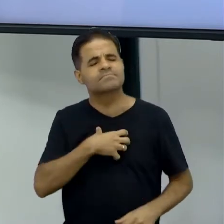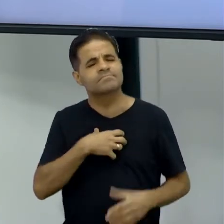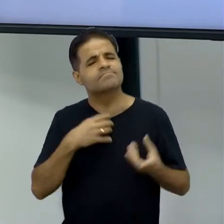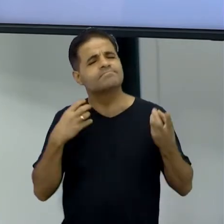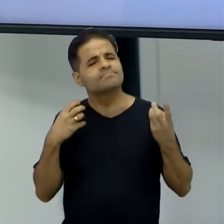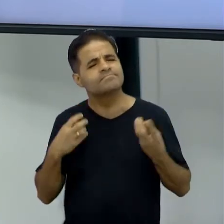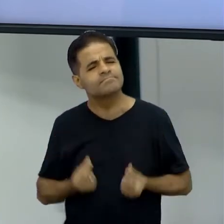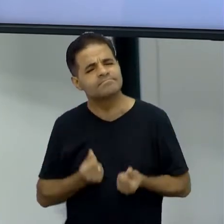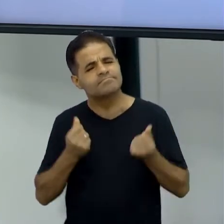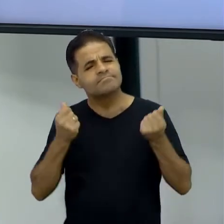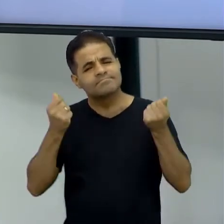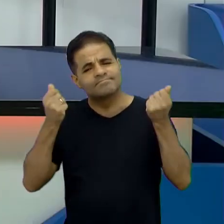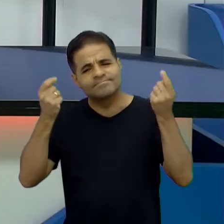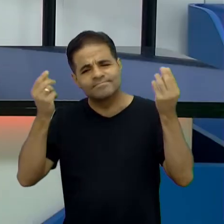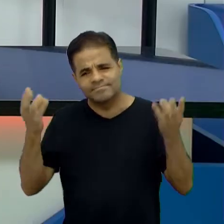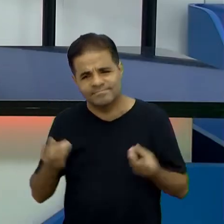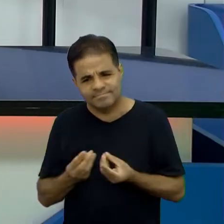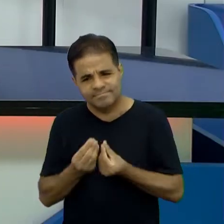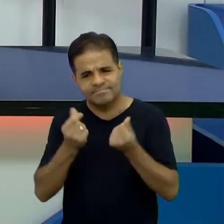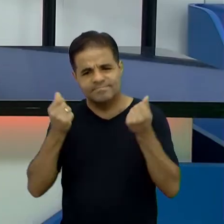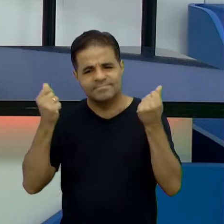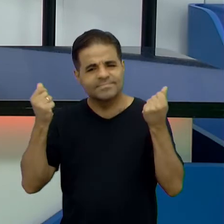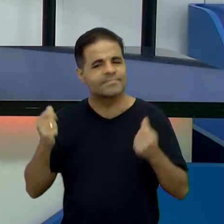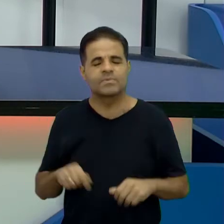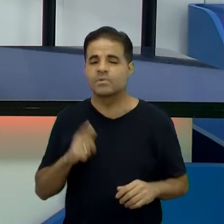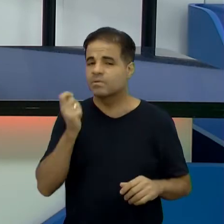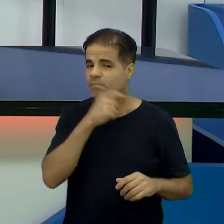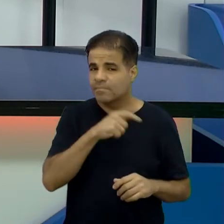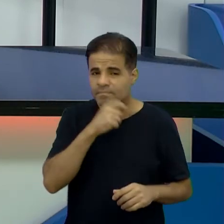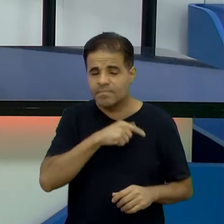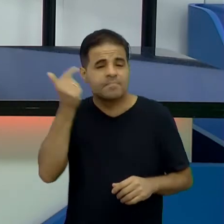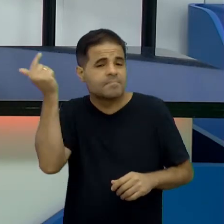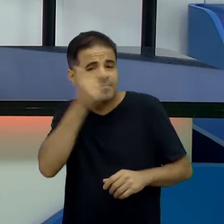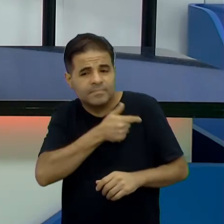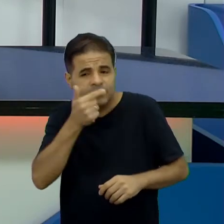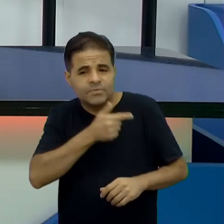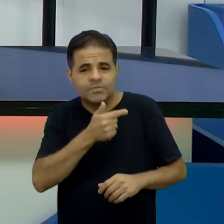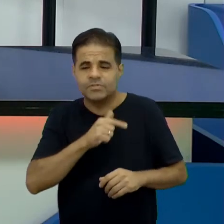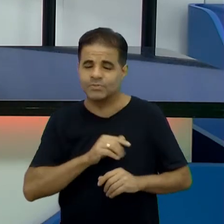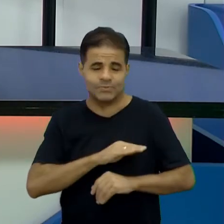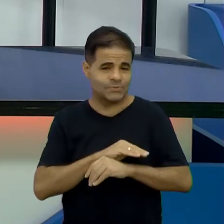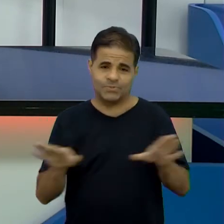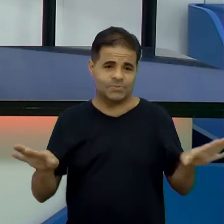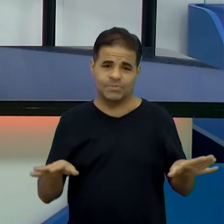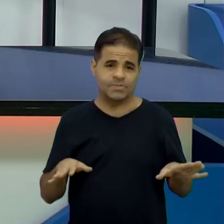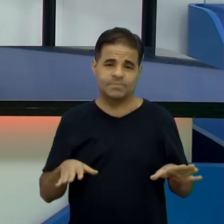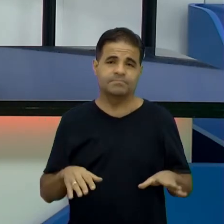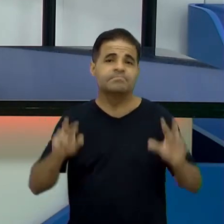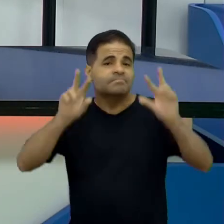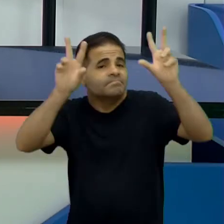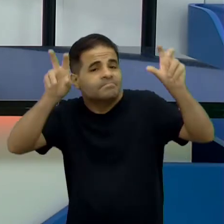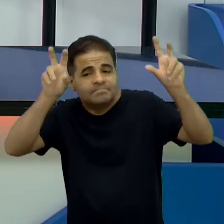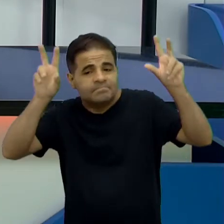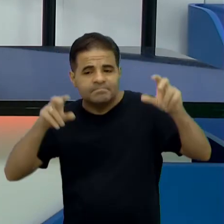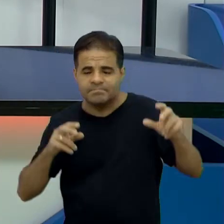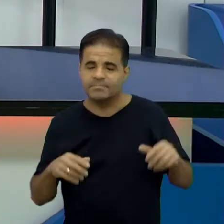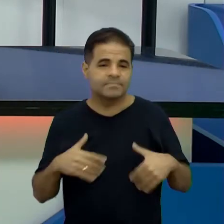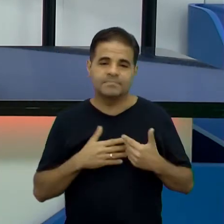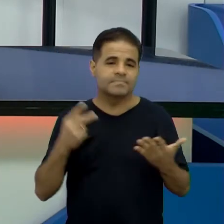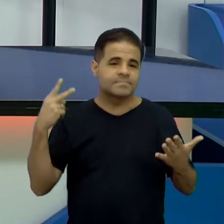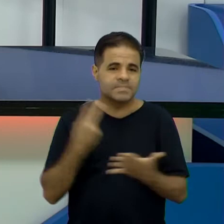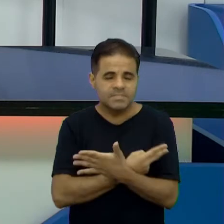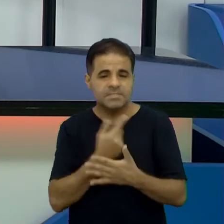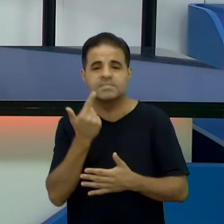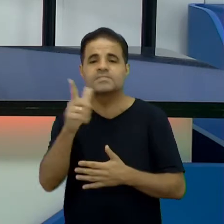sensações diferentes. Sim, sim. Né? Não, não é o se divertir, né, com a... com, entre aspas, aí, né? Não, com o erro